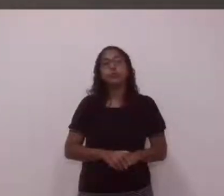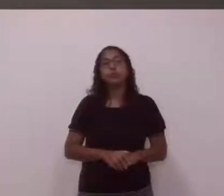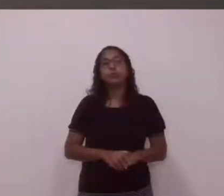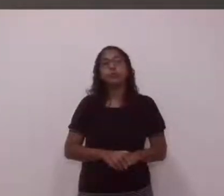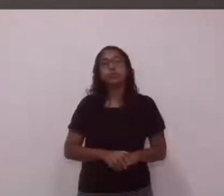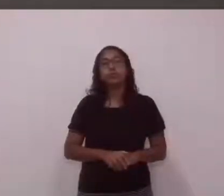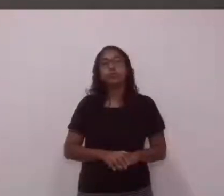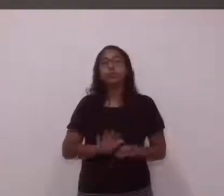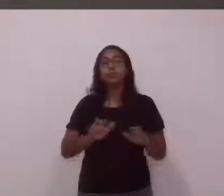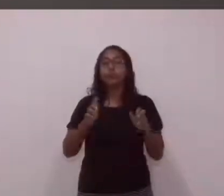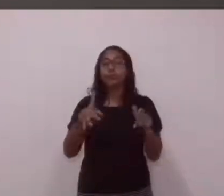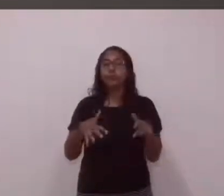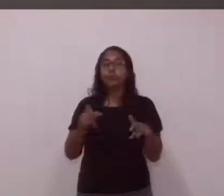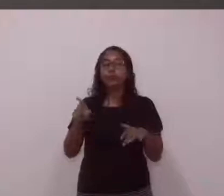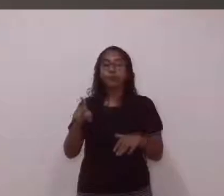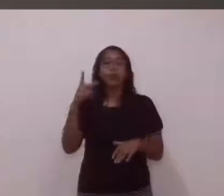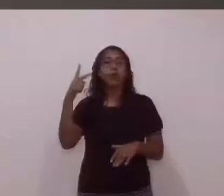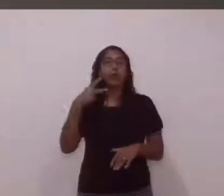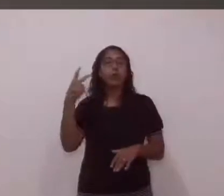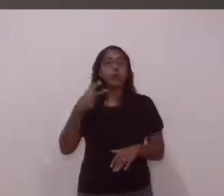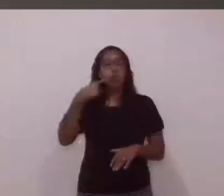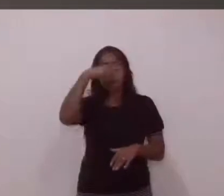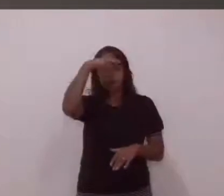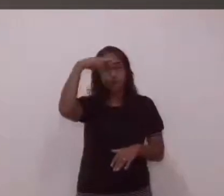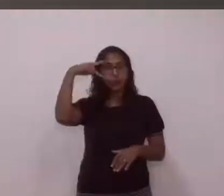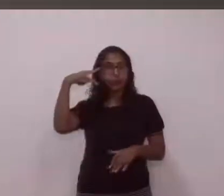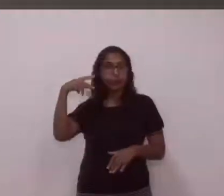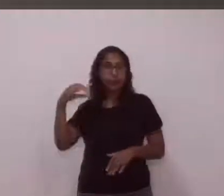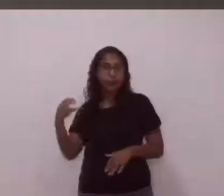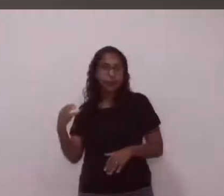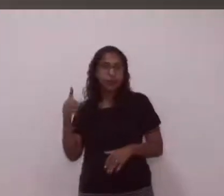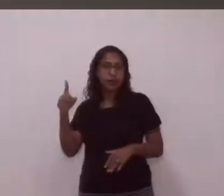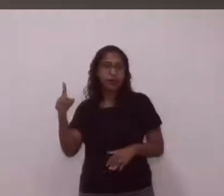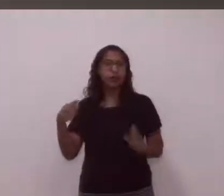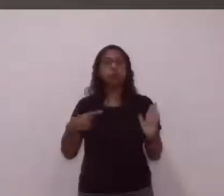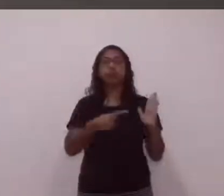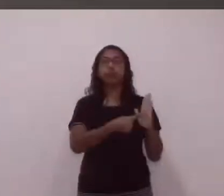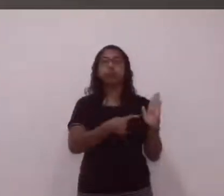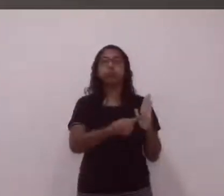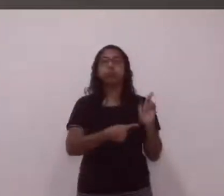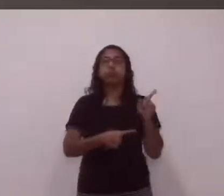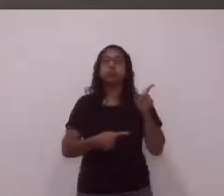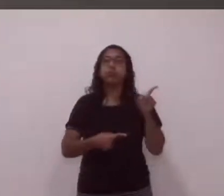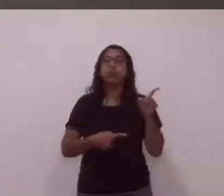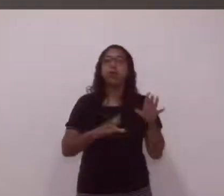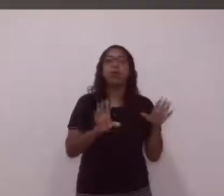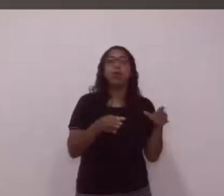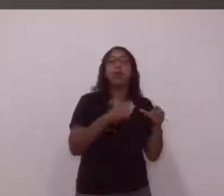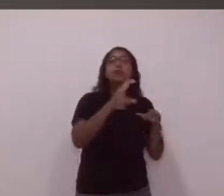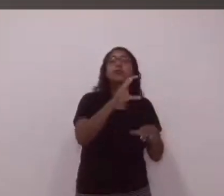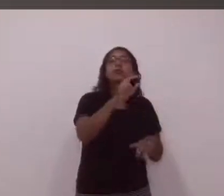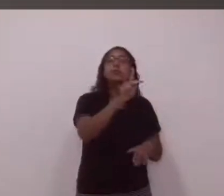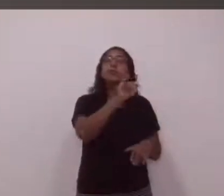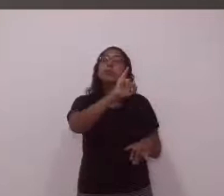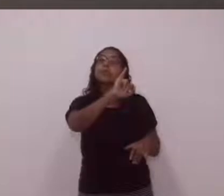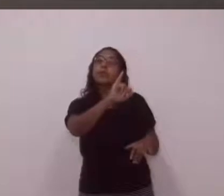do pedido do vereador Edson para aceitar a denúncia da abertura de uma comissão processante